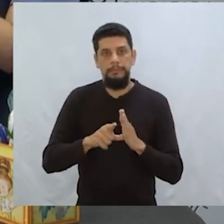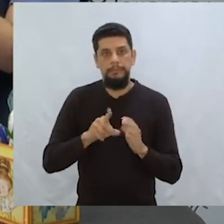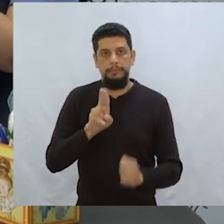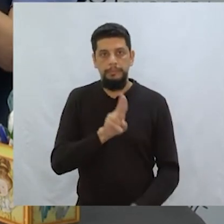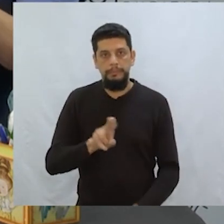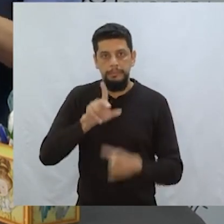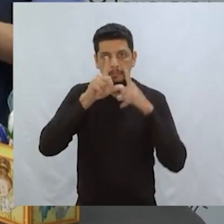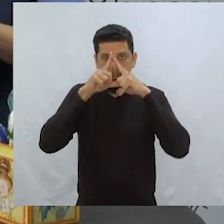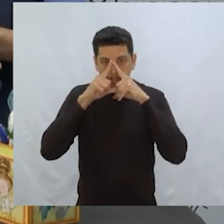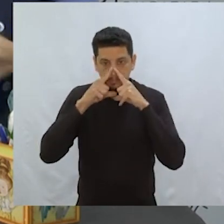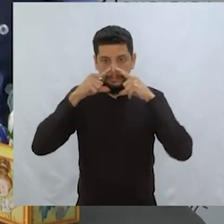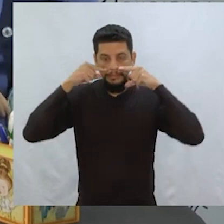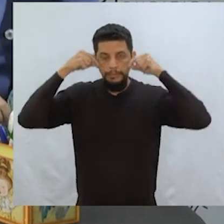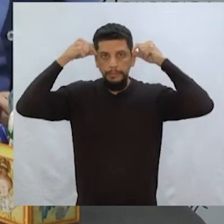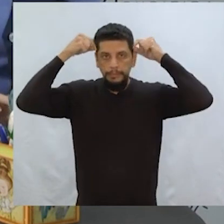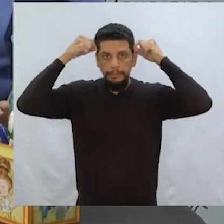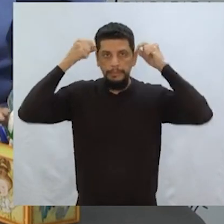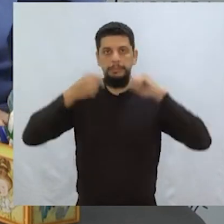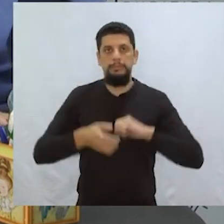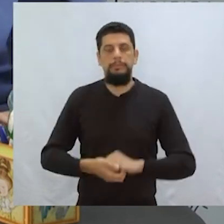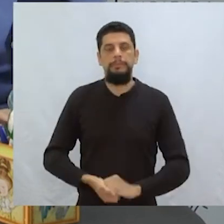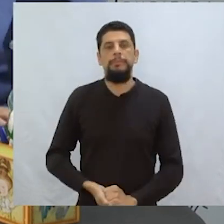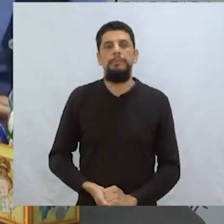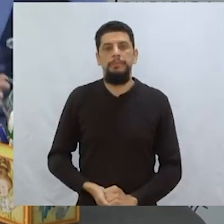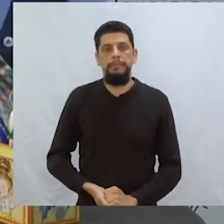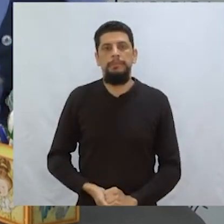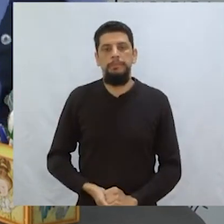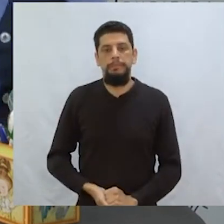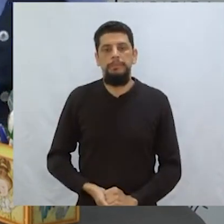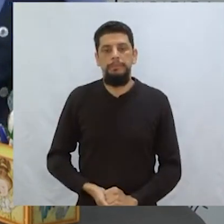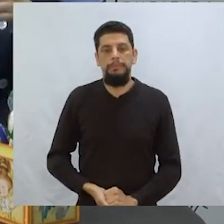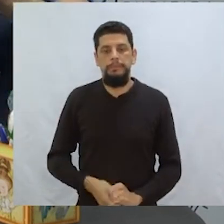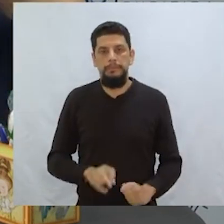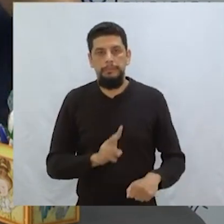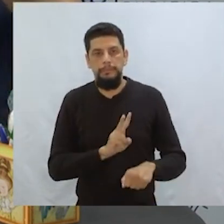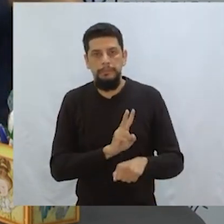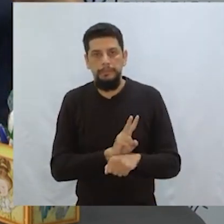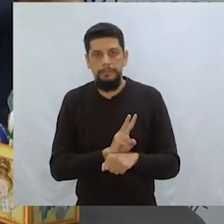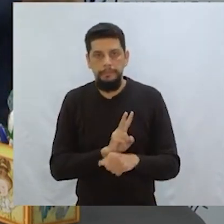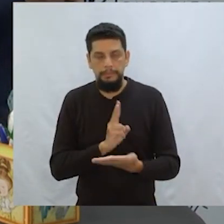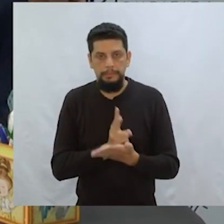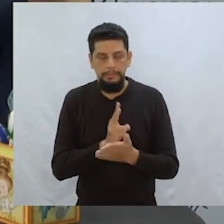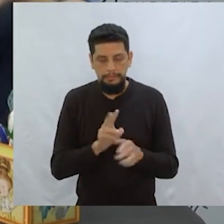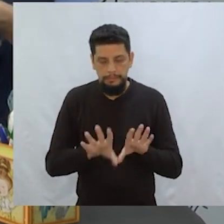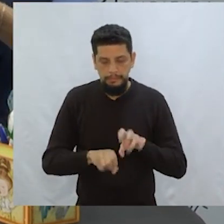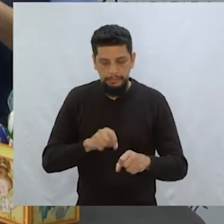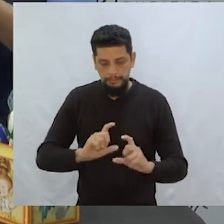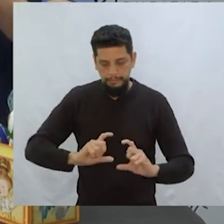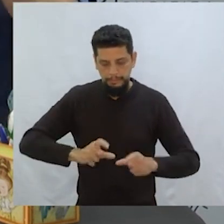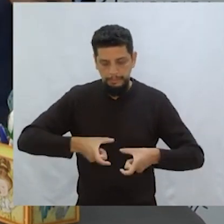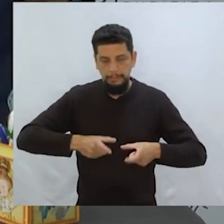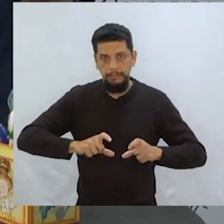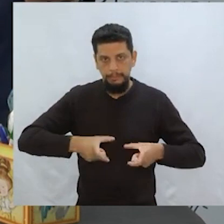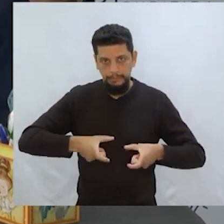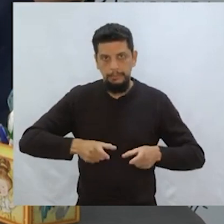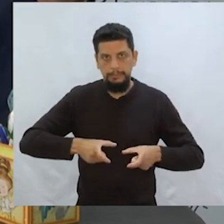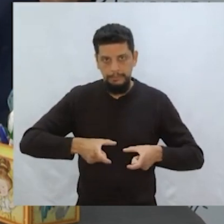nossa máscara. Máscara limpa, né, professora? Isso mesmo. Cuidando de pegar sempre pelo